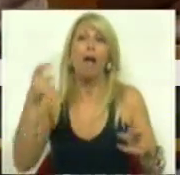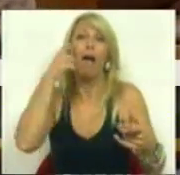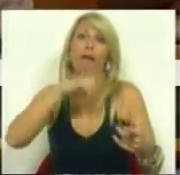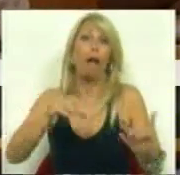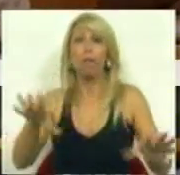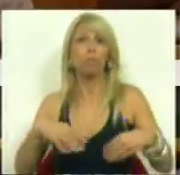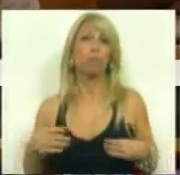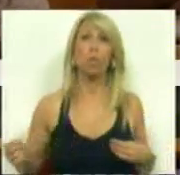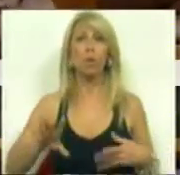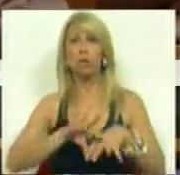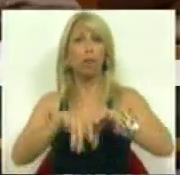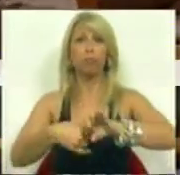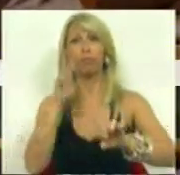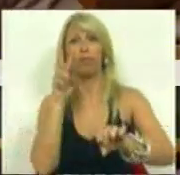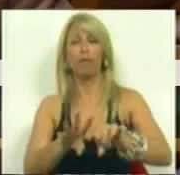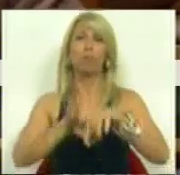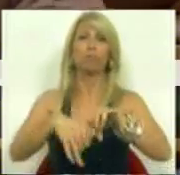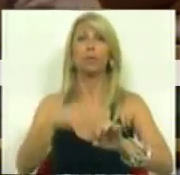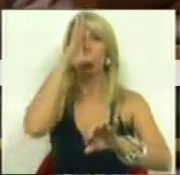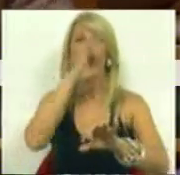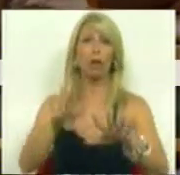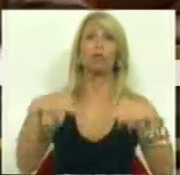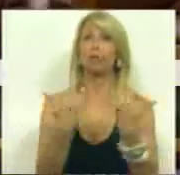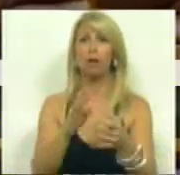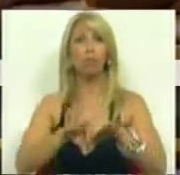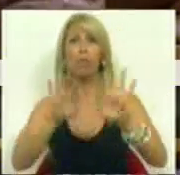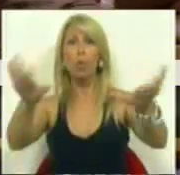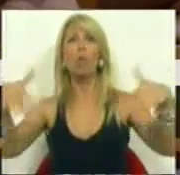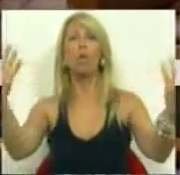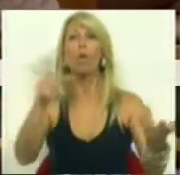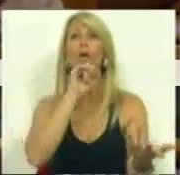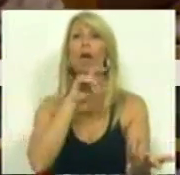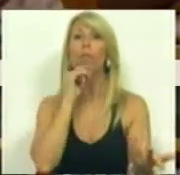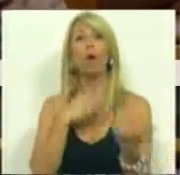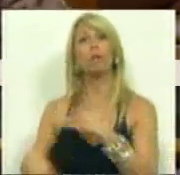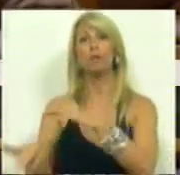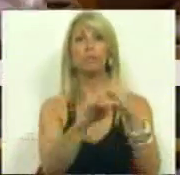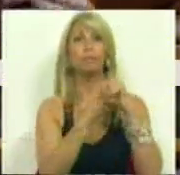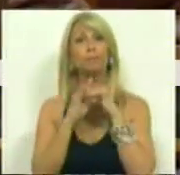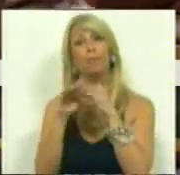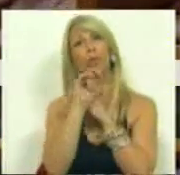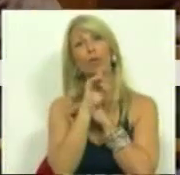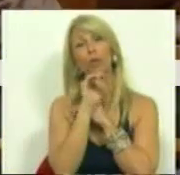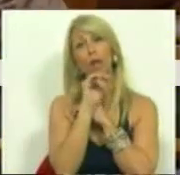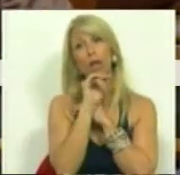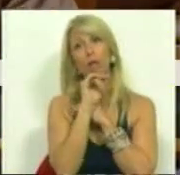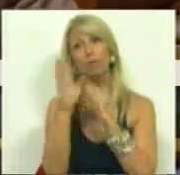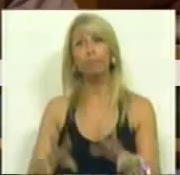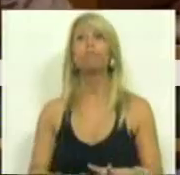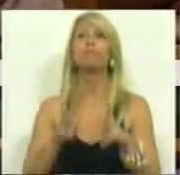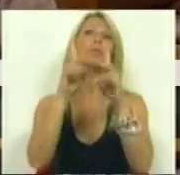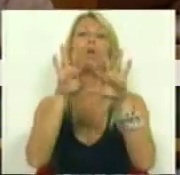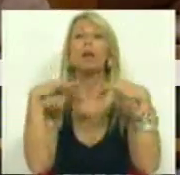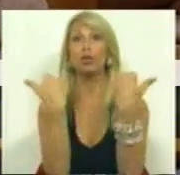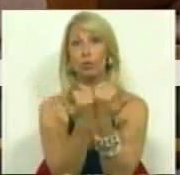à demolição do Estado Social, à demolição de qualquer hipótese de igualdade de oportunidades, de progresso